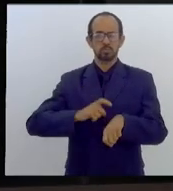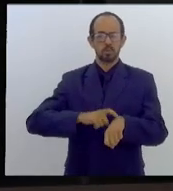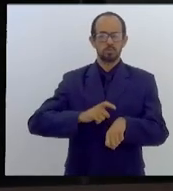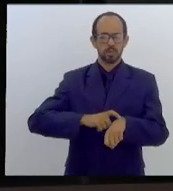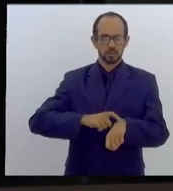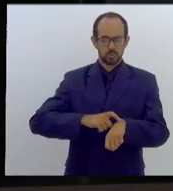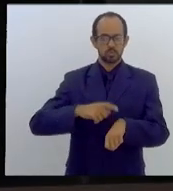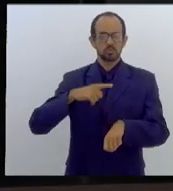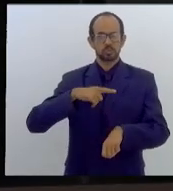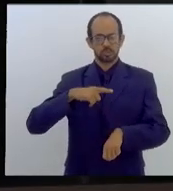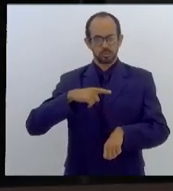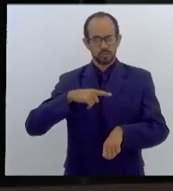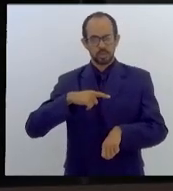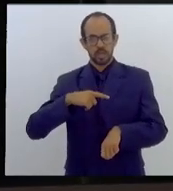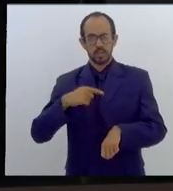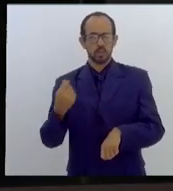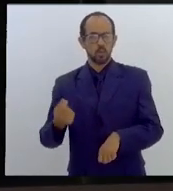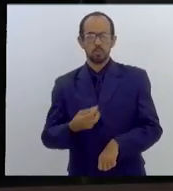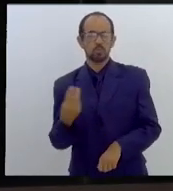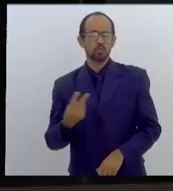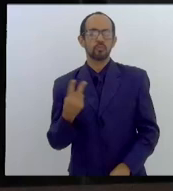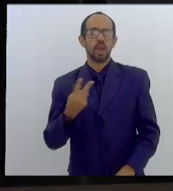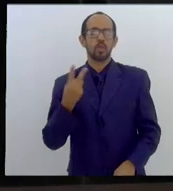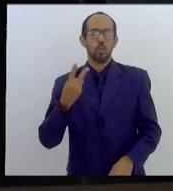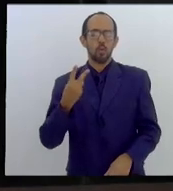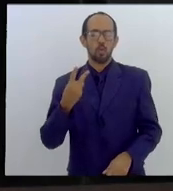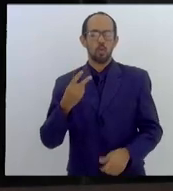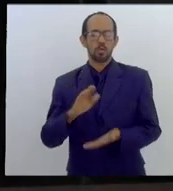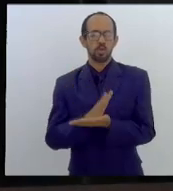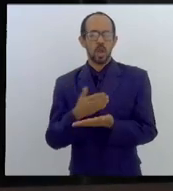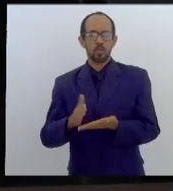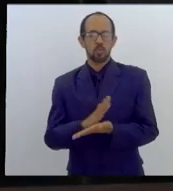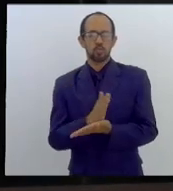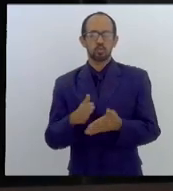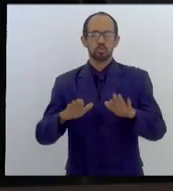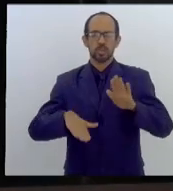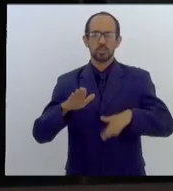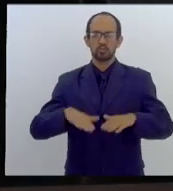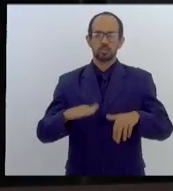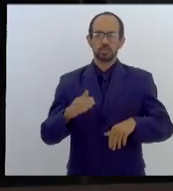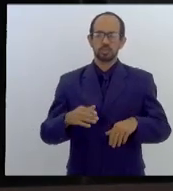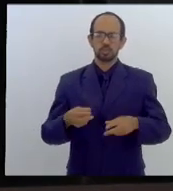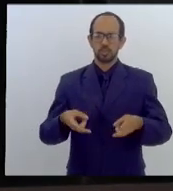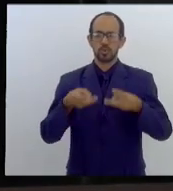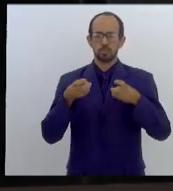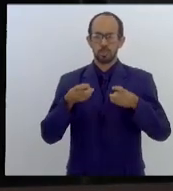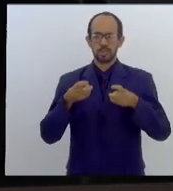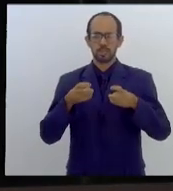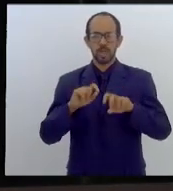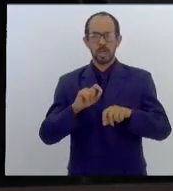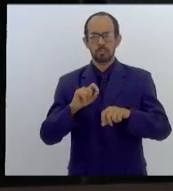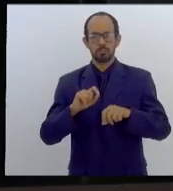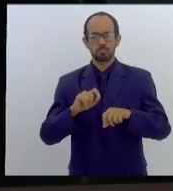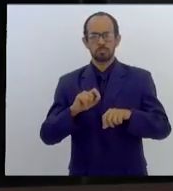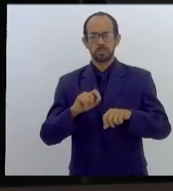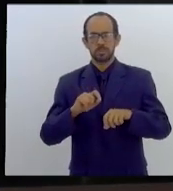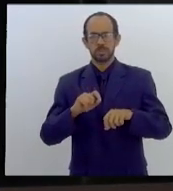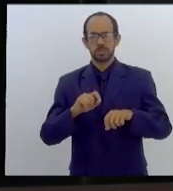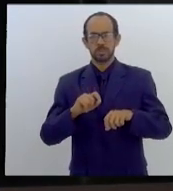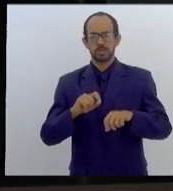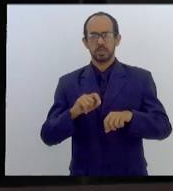riqueza e tem momentos que, às vezes, a gente não vê tanto